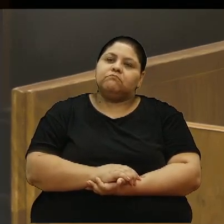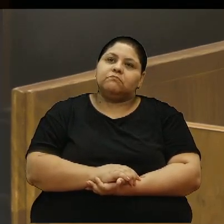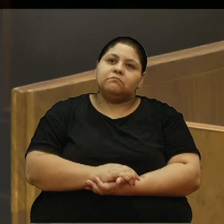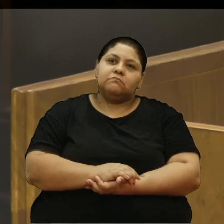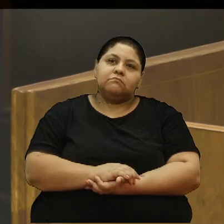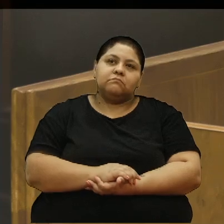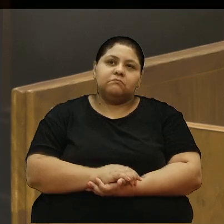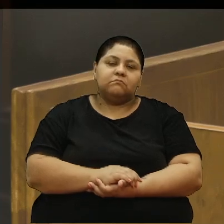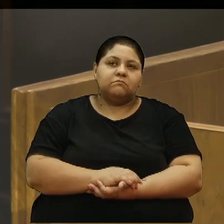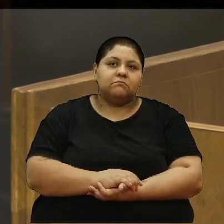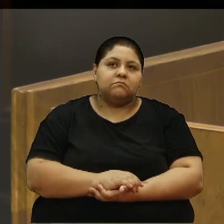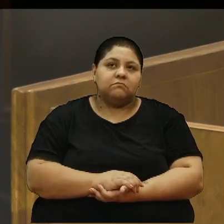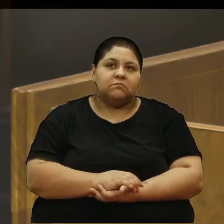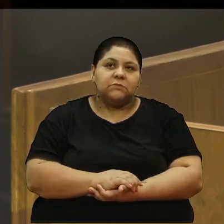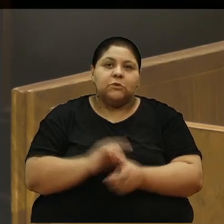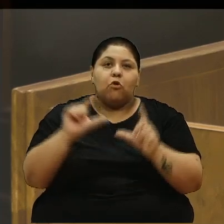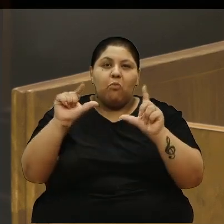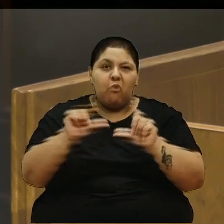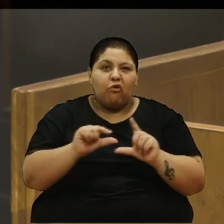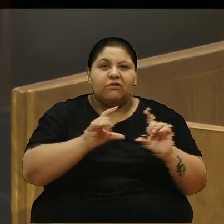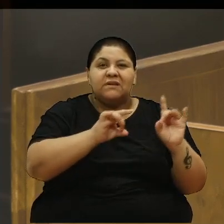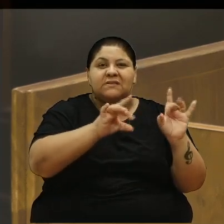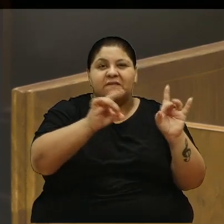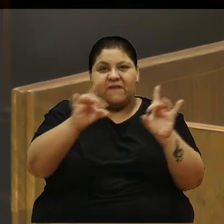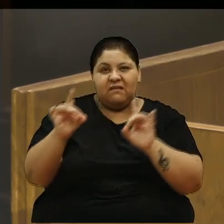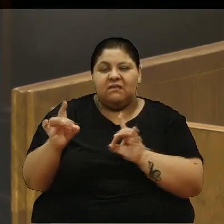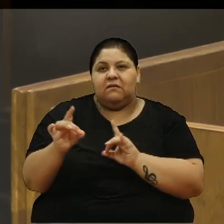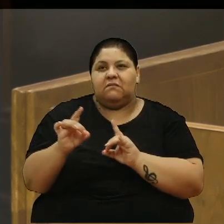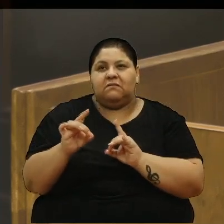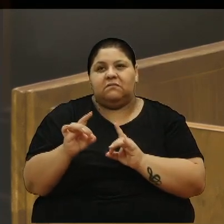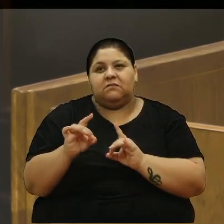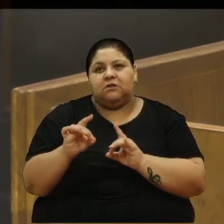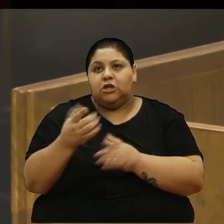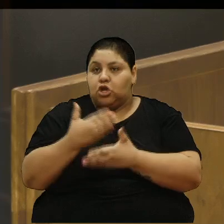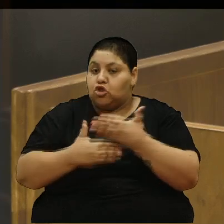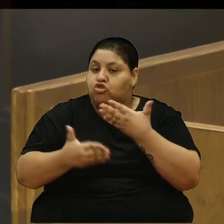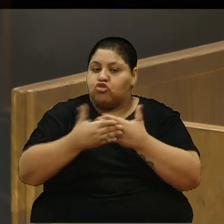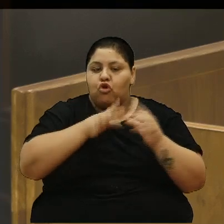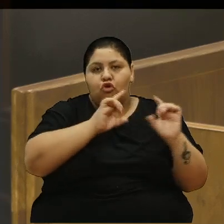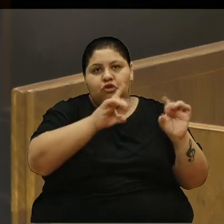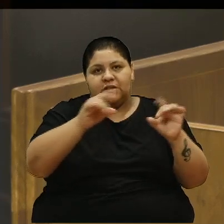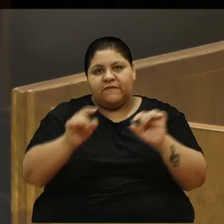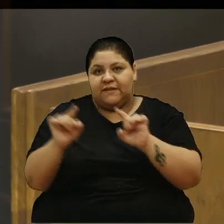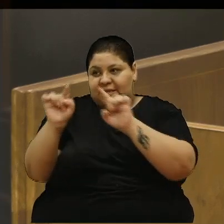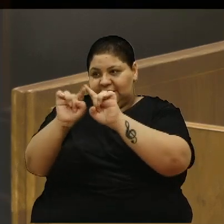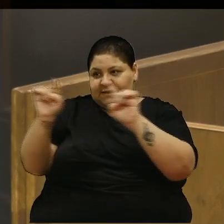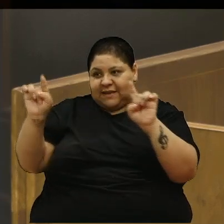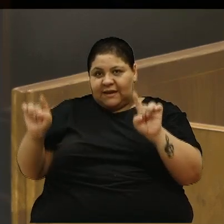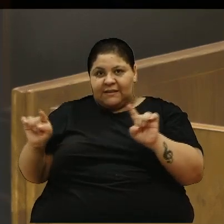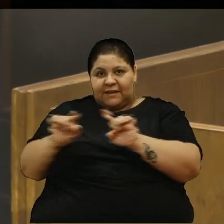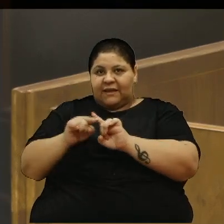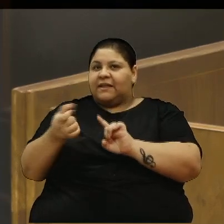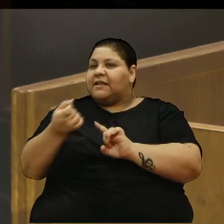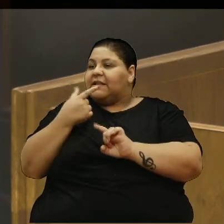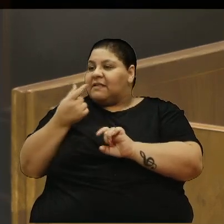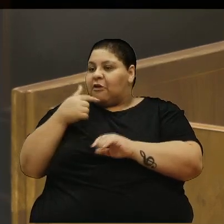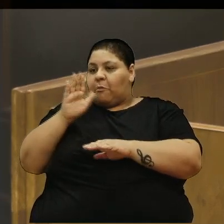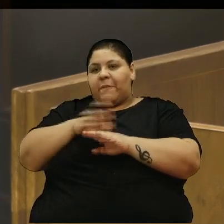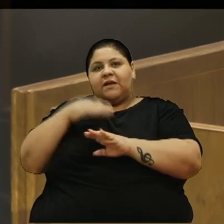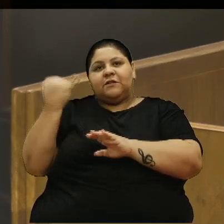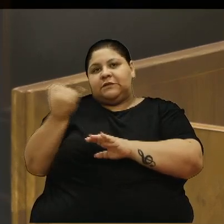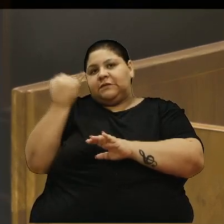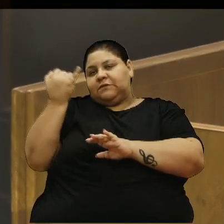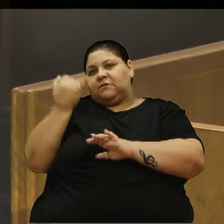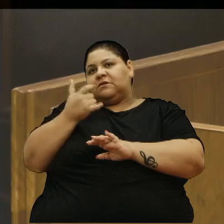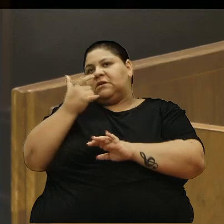E parte dessa venda, toda essa venda dessas cartelas, que é o mais importante,